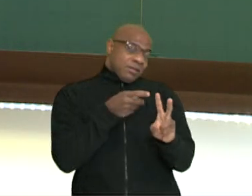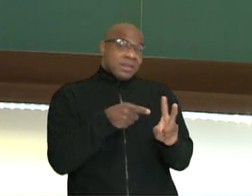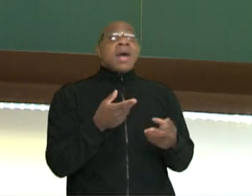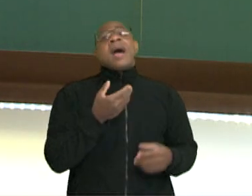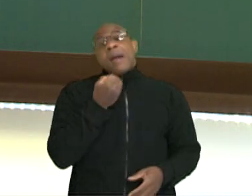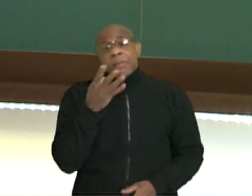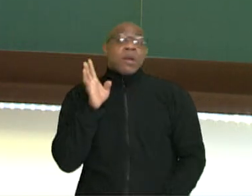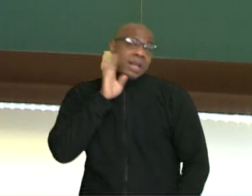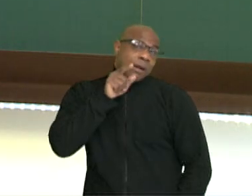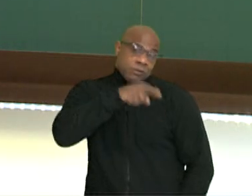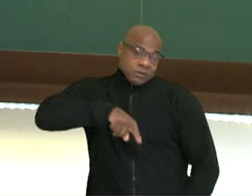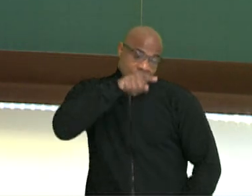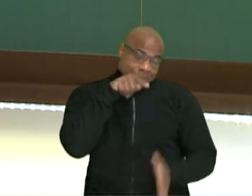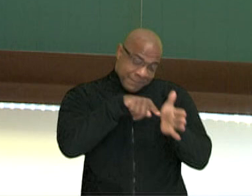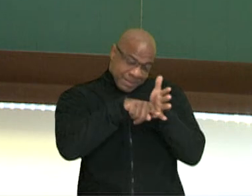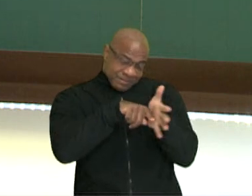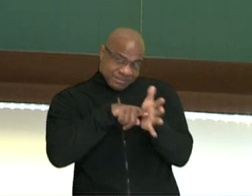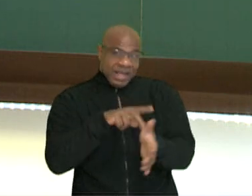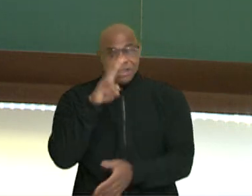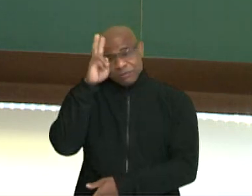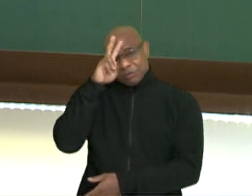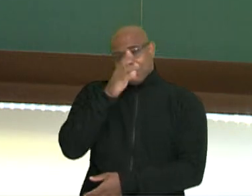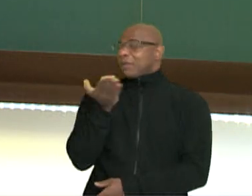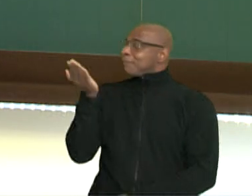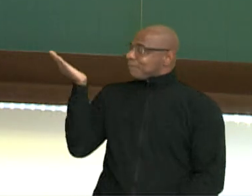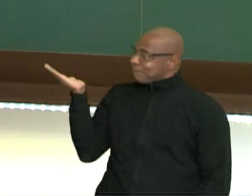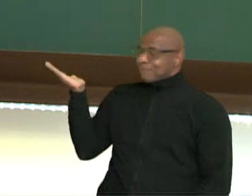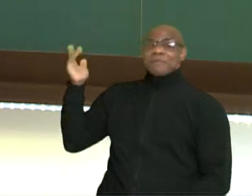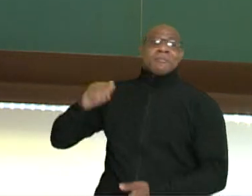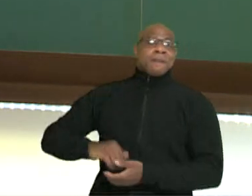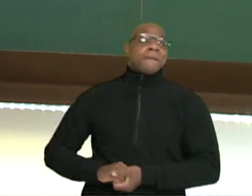aí essas lendas, né? Então fica a dica para vocês.